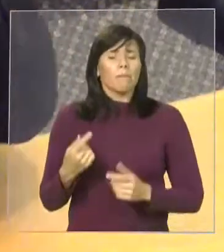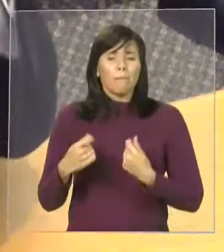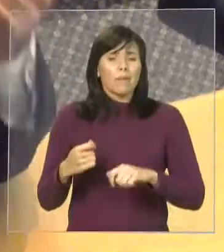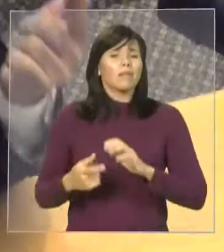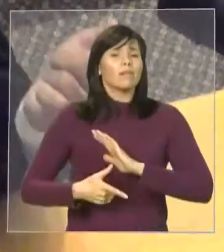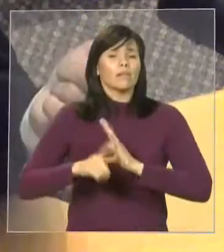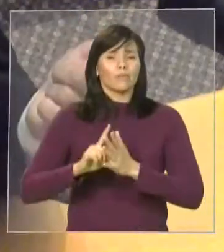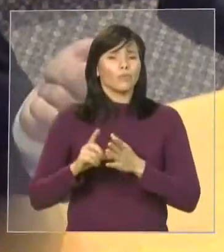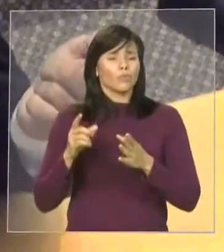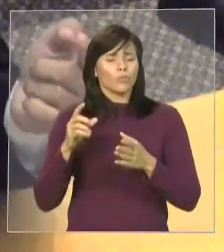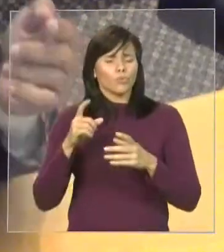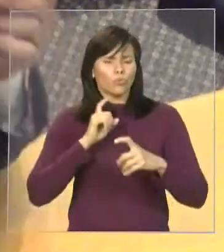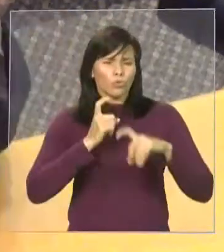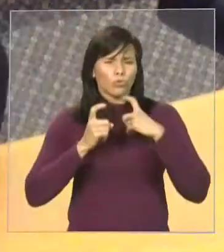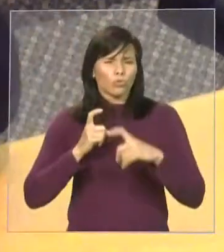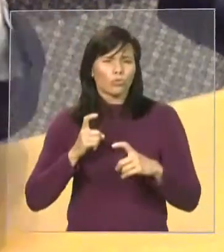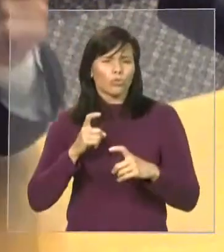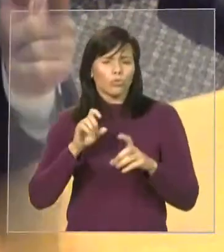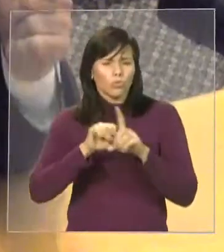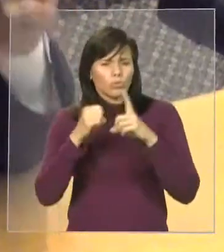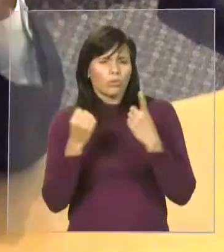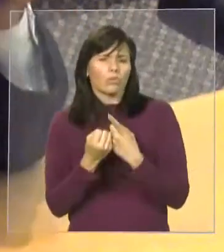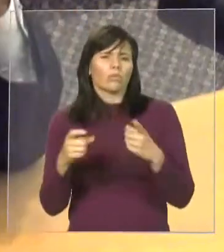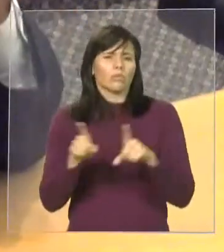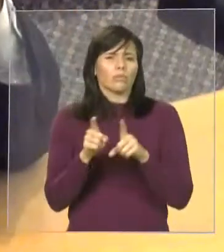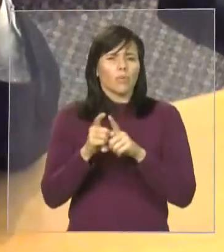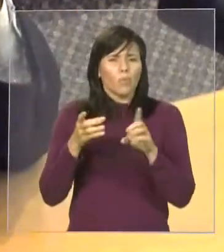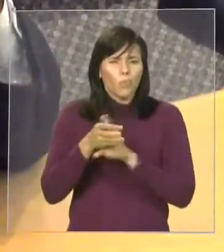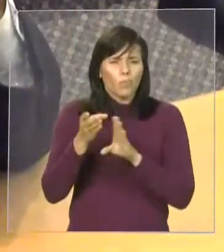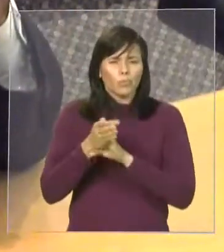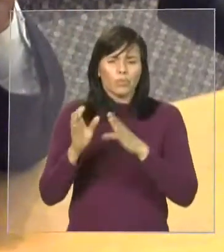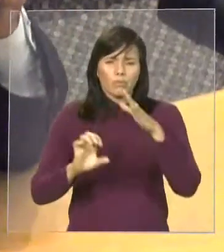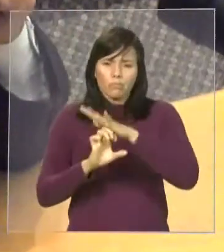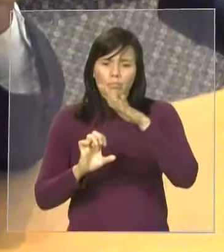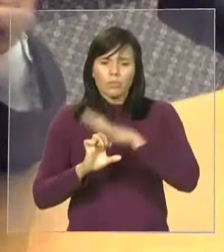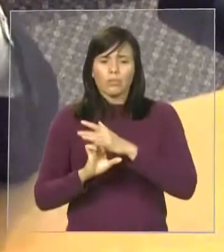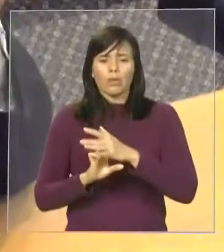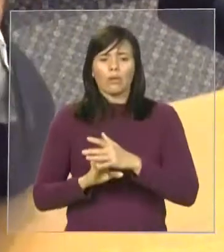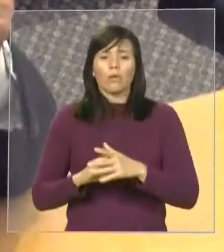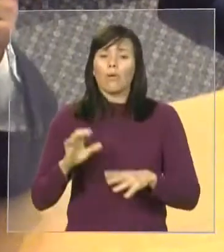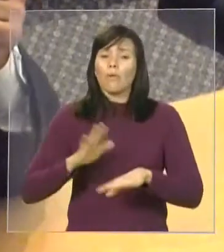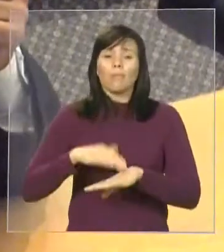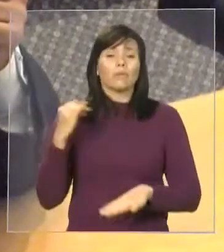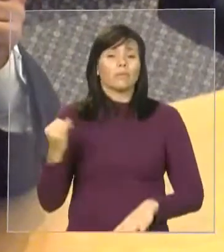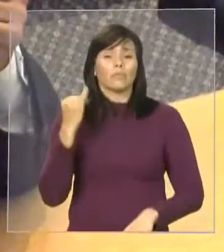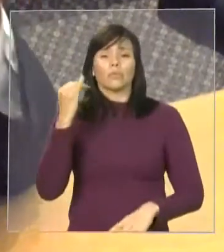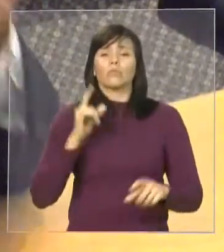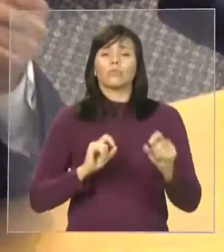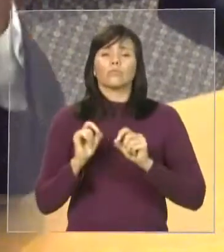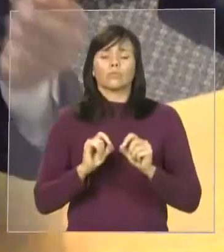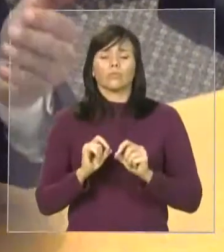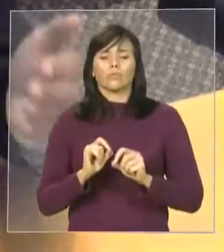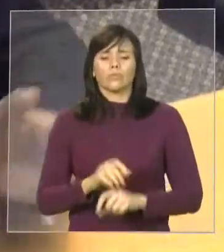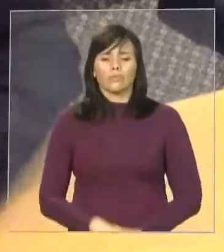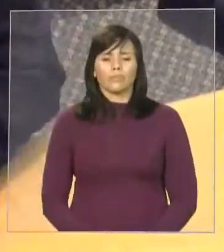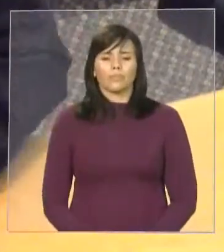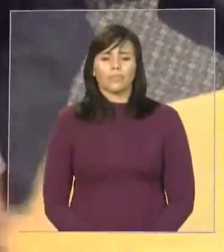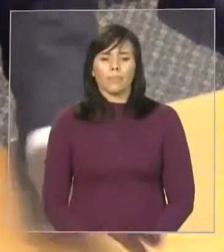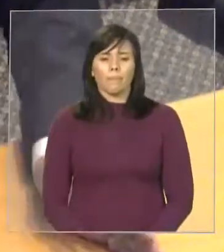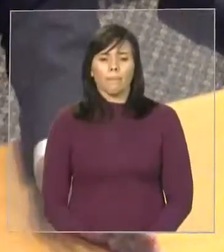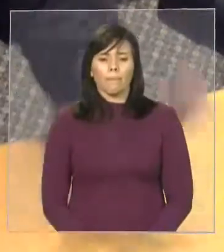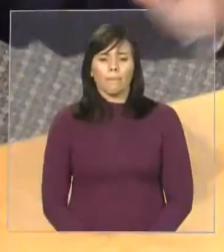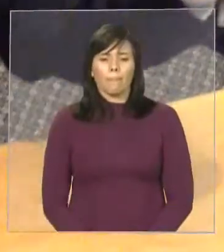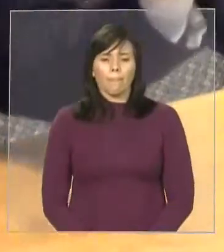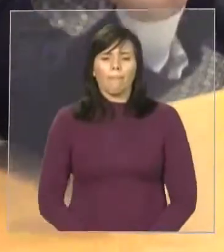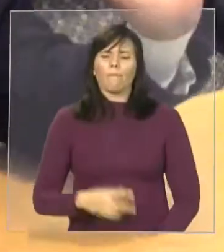a mínima discussão com a sociedade, e o mais importante, deputado Eduardo Brade, que nós precisamos enfatizar, nem eu, nem Vossa Excelência, não somos